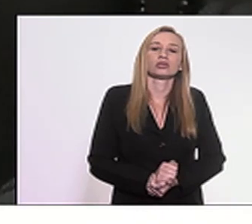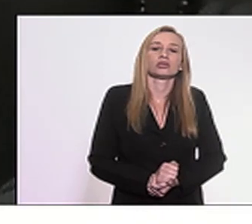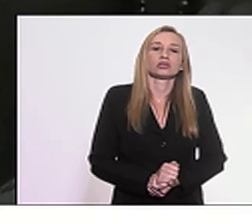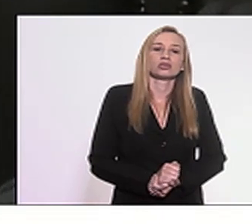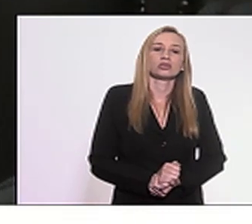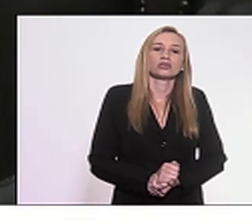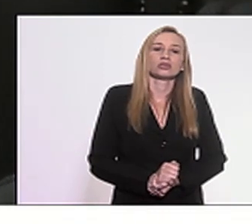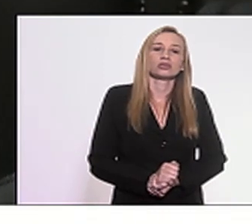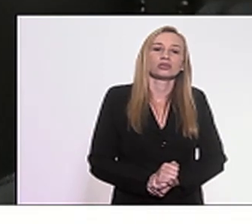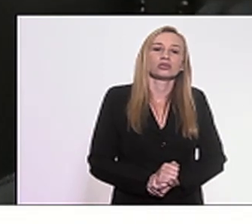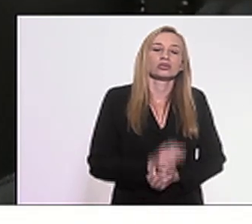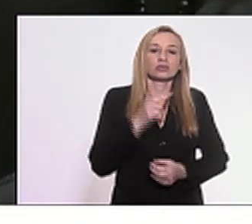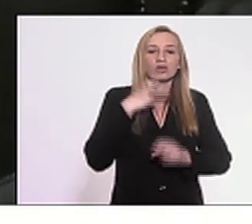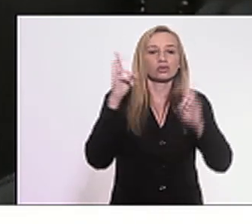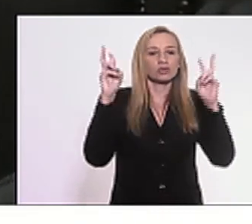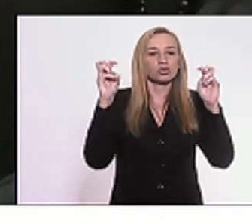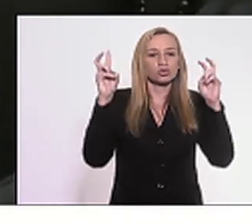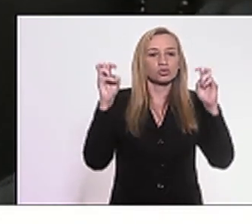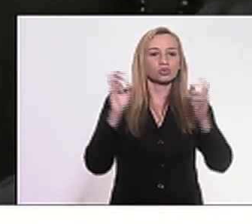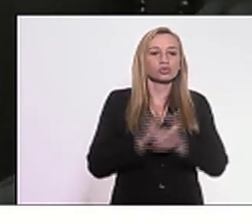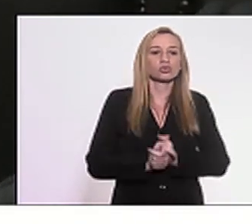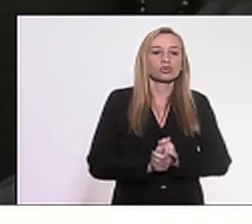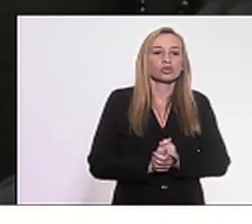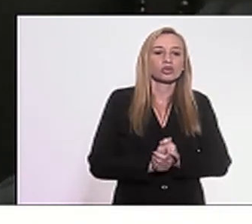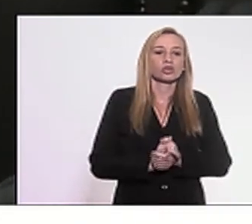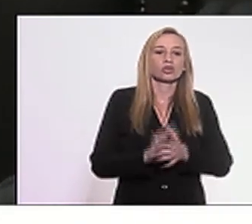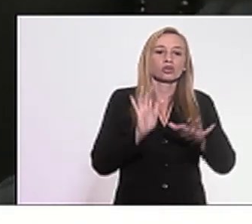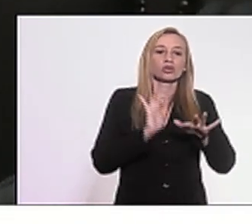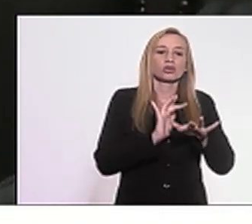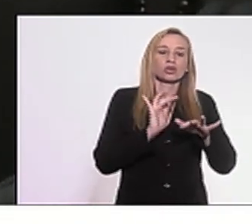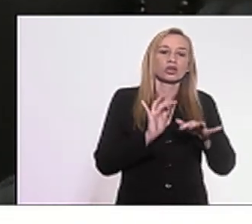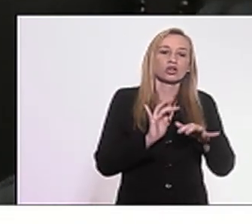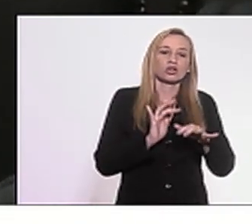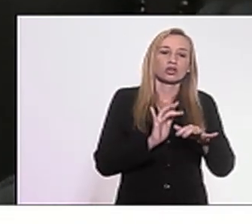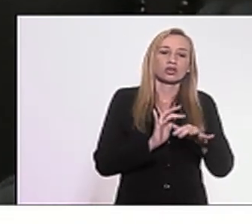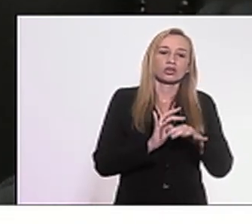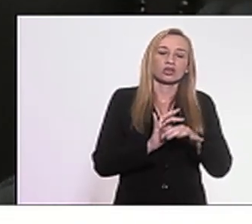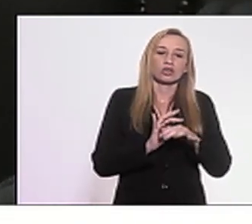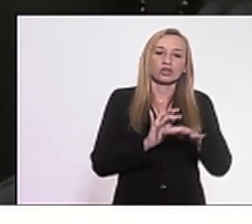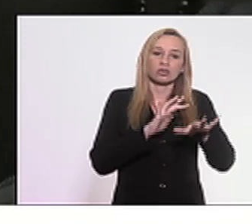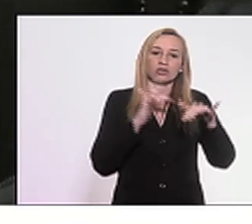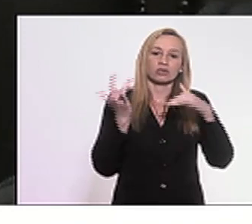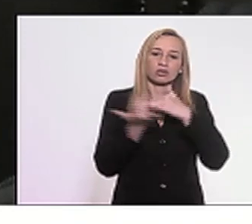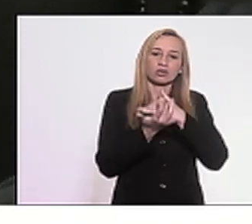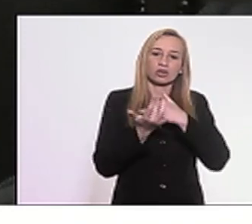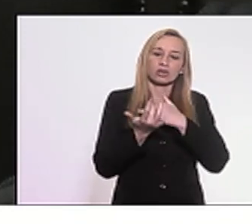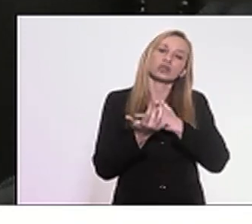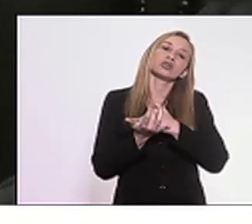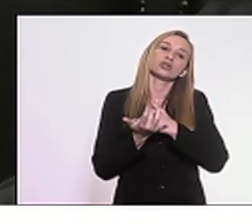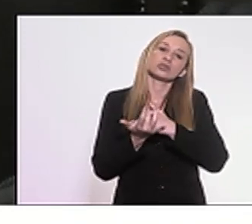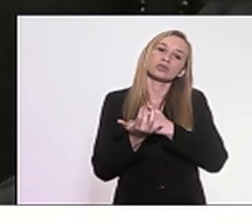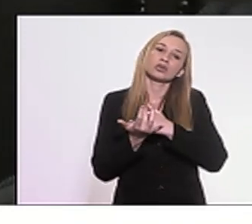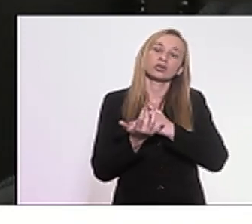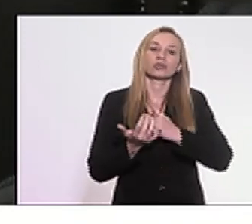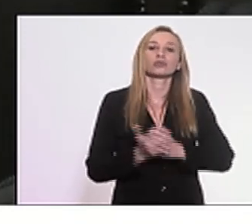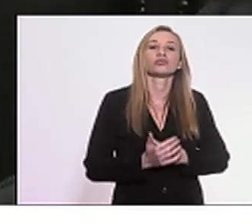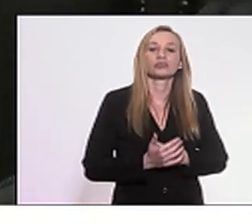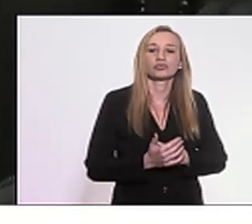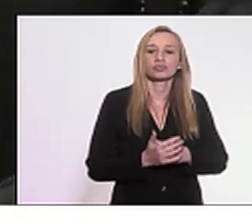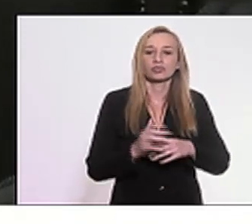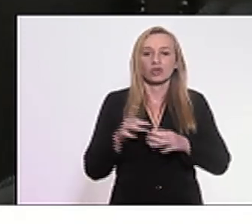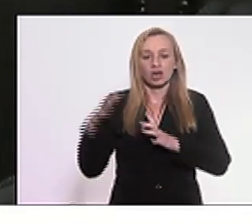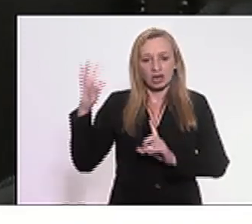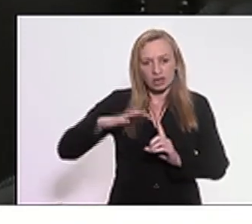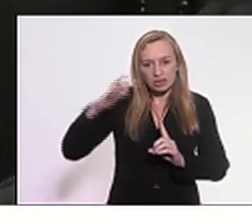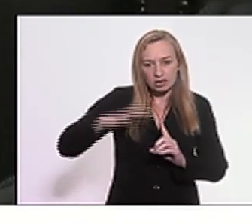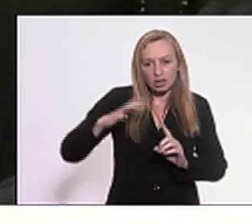colocou essa questão do ranking virtual do assédio. Excelente ideia, acho que deveria ser adotada, porque